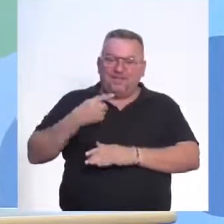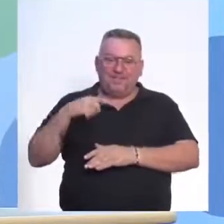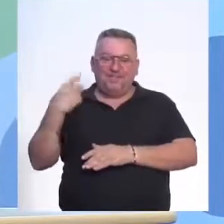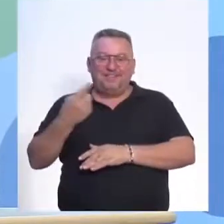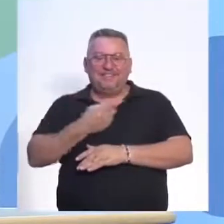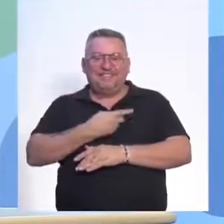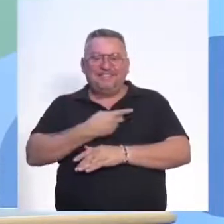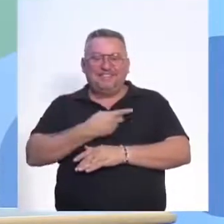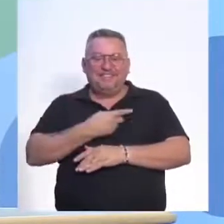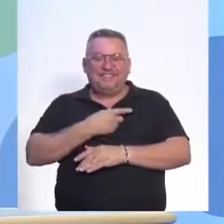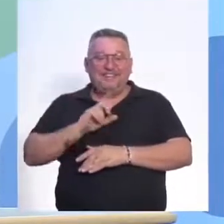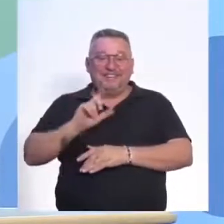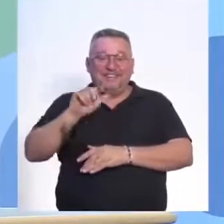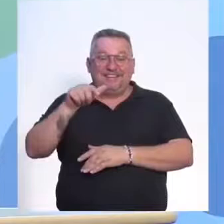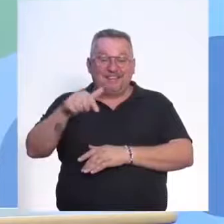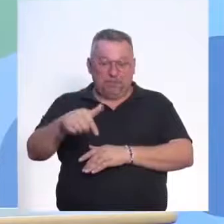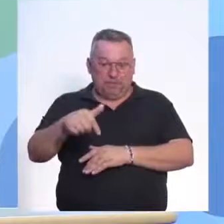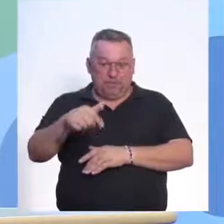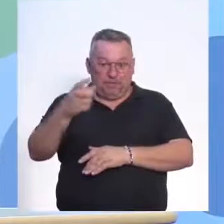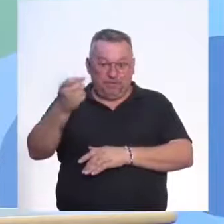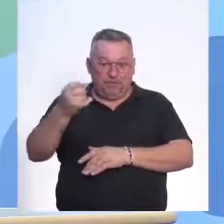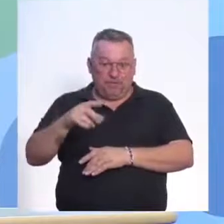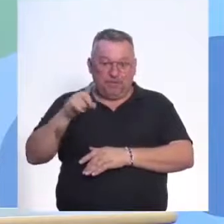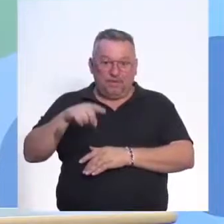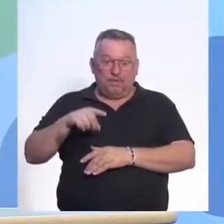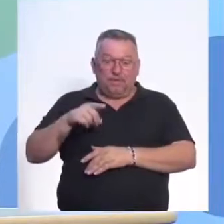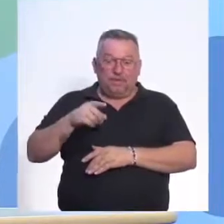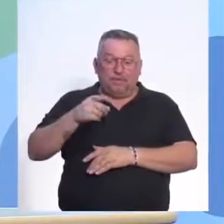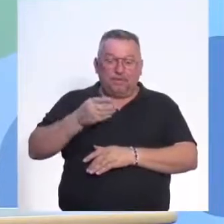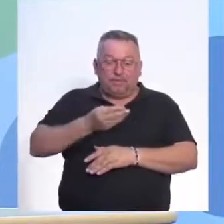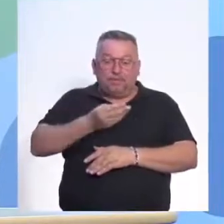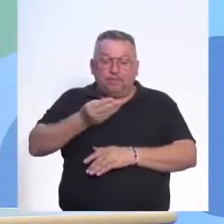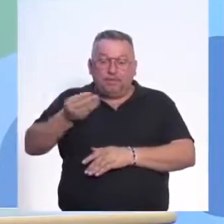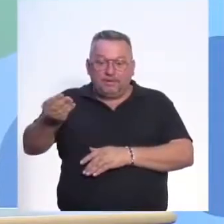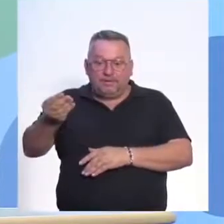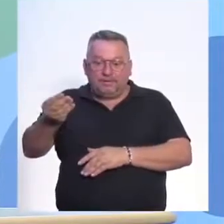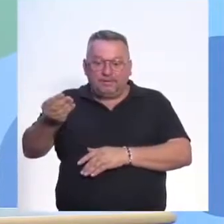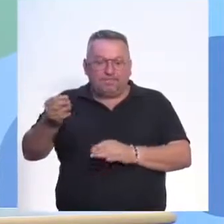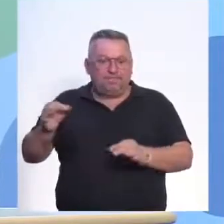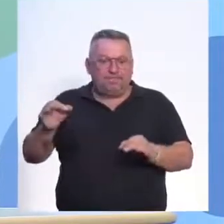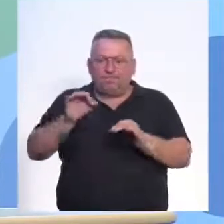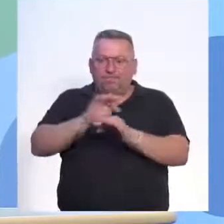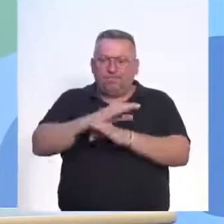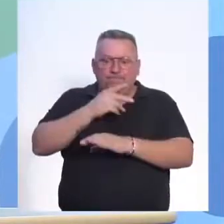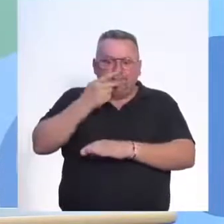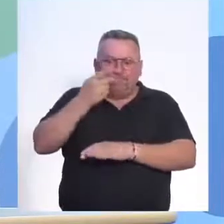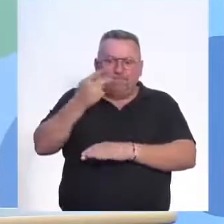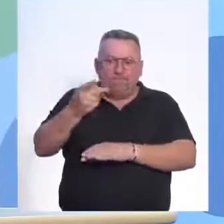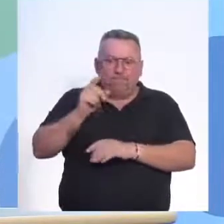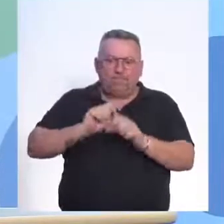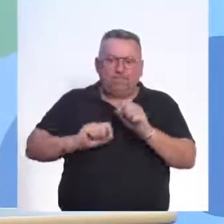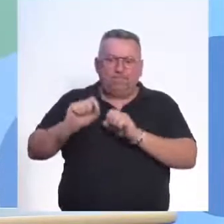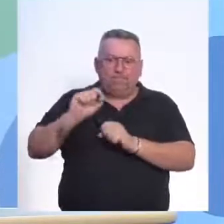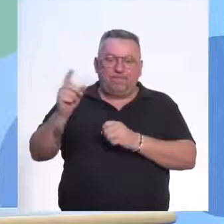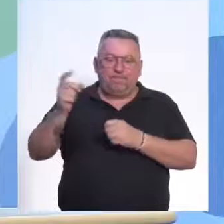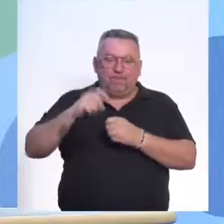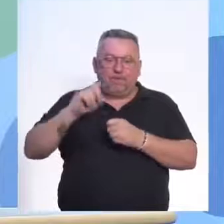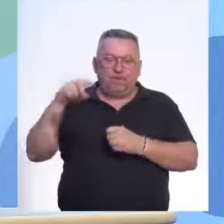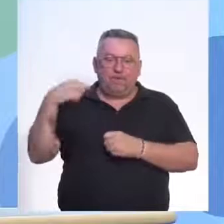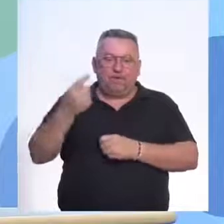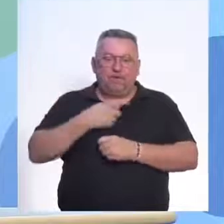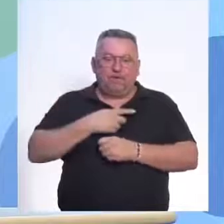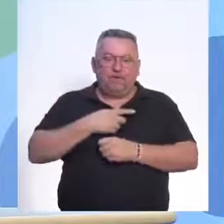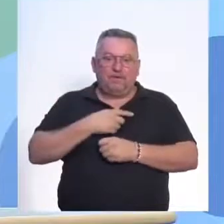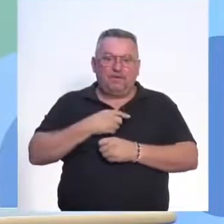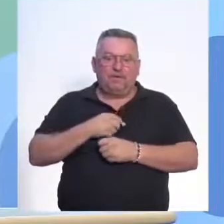conosco. Após a sua fala, você diga, passo a palavra, quer dizer que você terminou a sua fala, e aí a fala volta para nós. E a